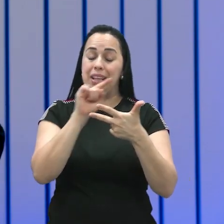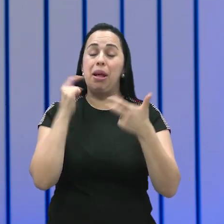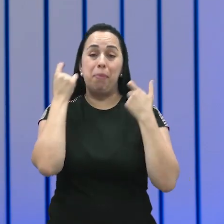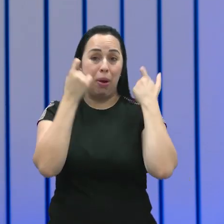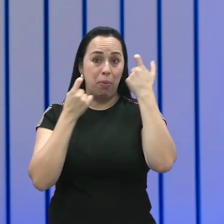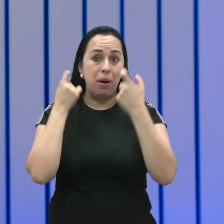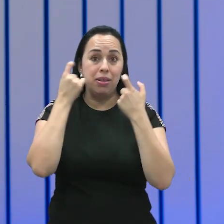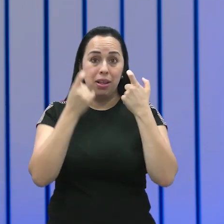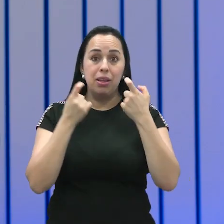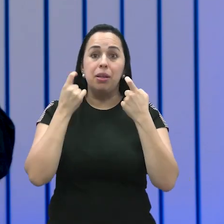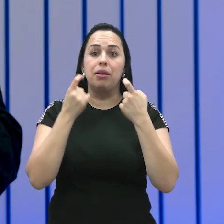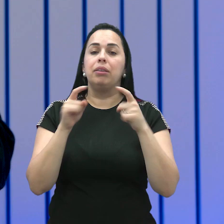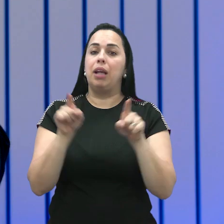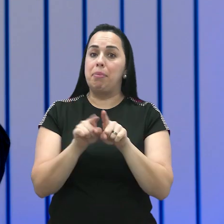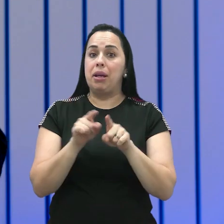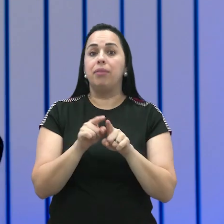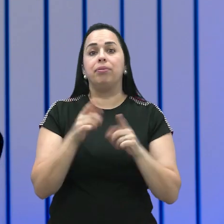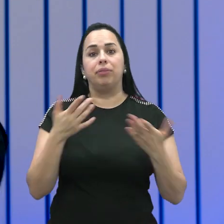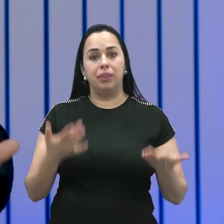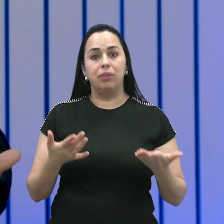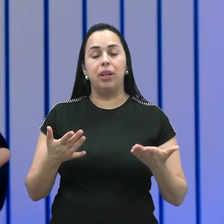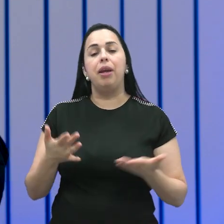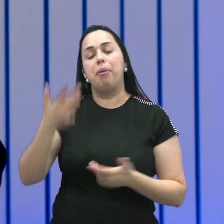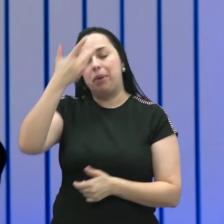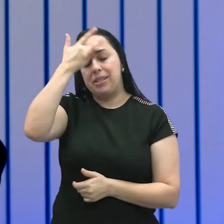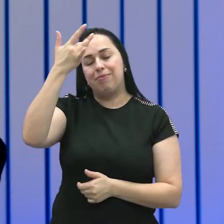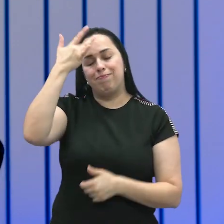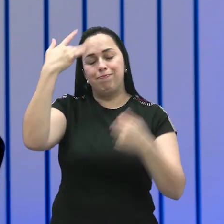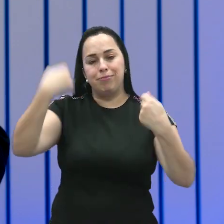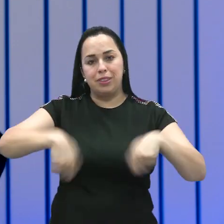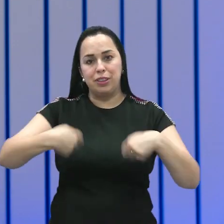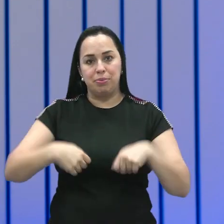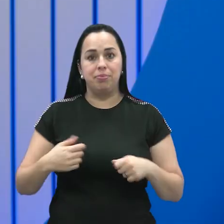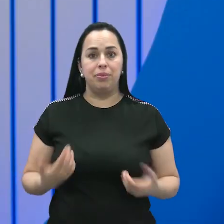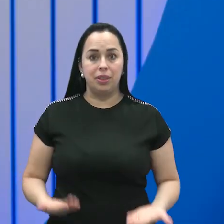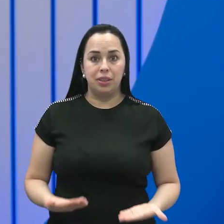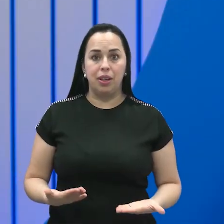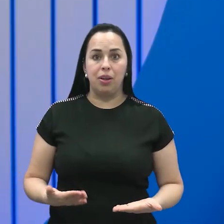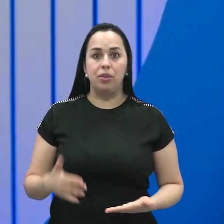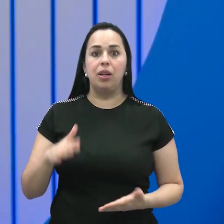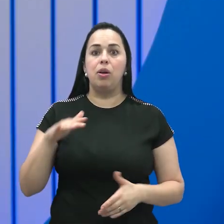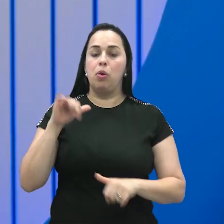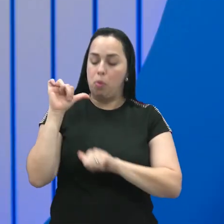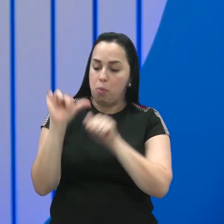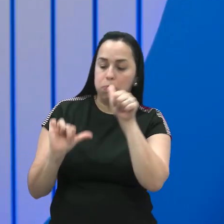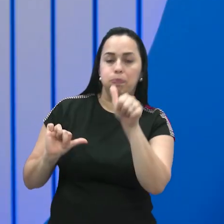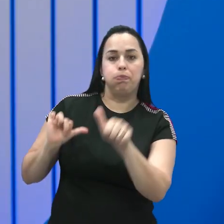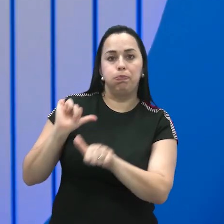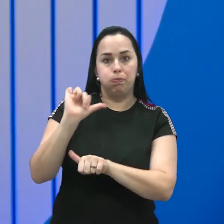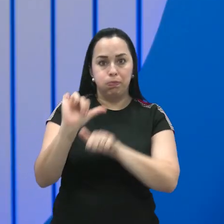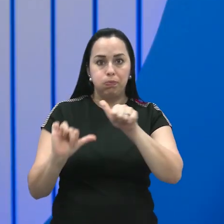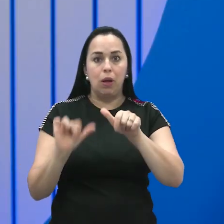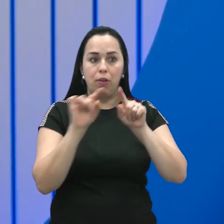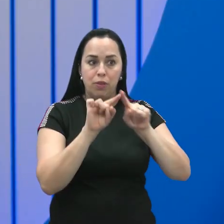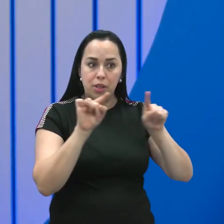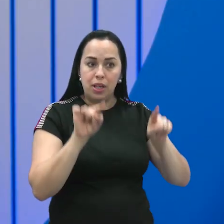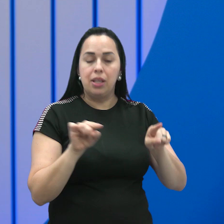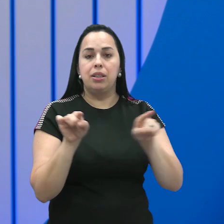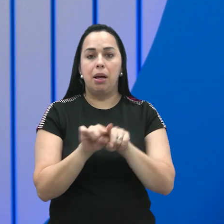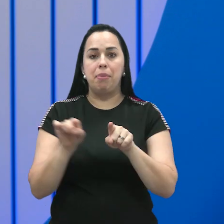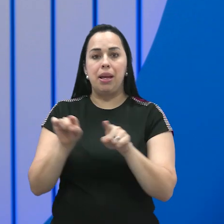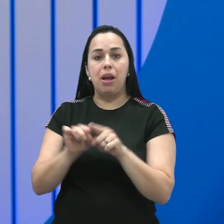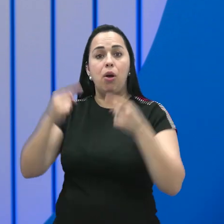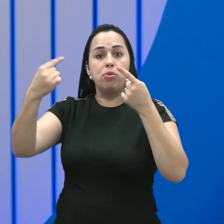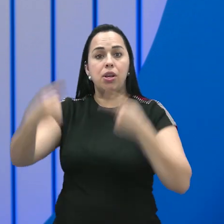preocupações ao mesmo tempo chamam a atenção para outro ponto importante, a saúde mental. E nessa dinâmica em que o mercado molda o funcionário